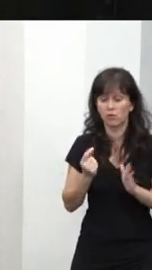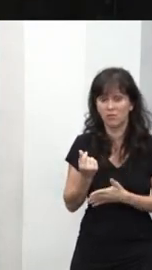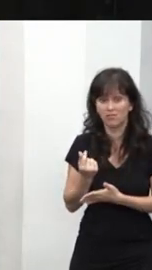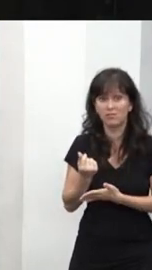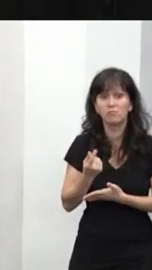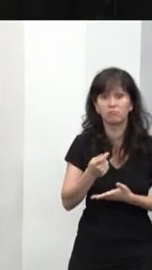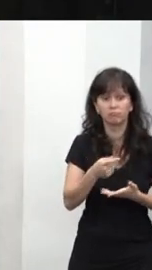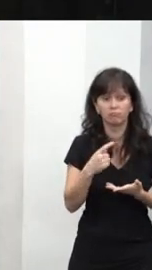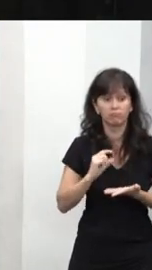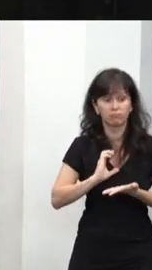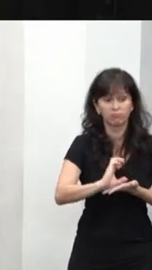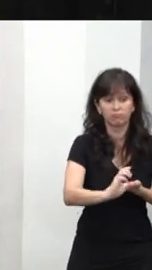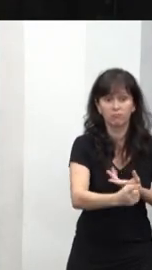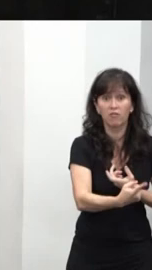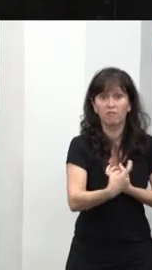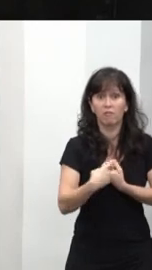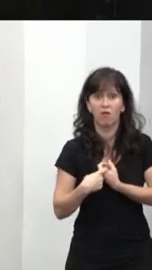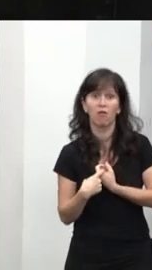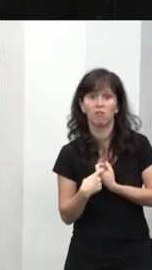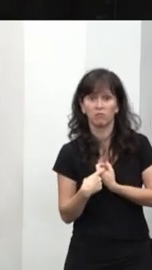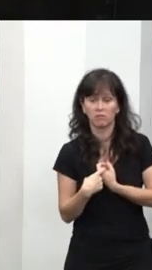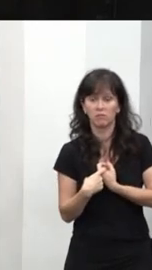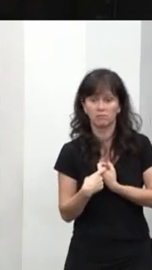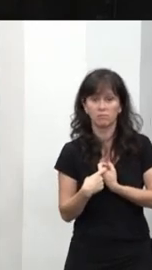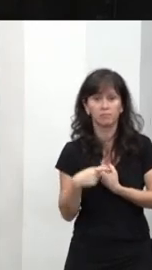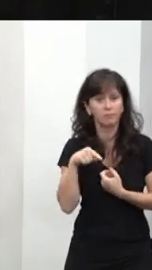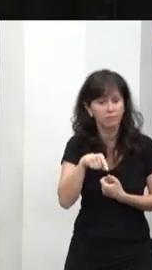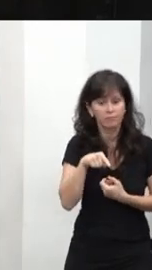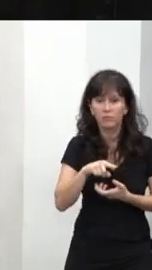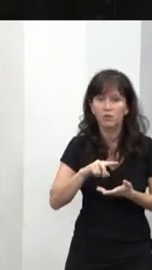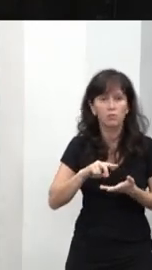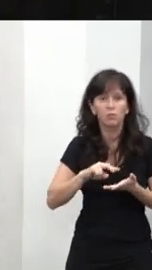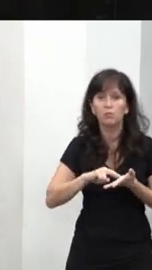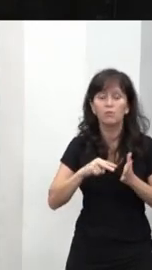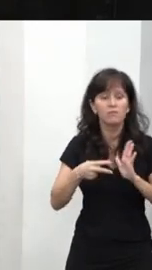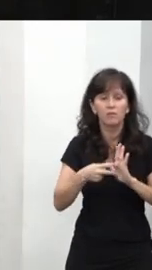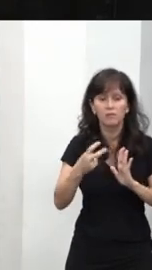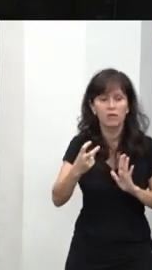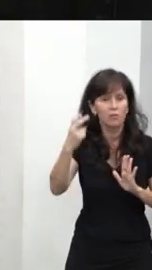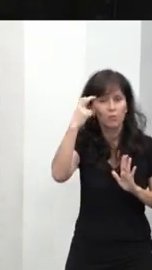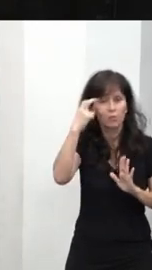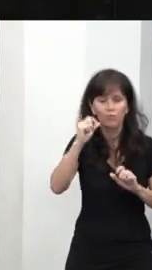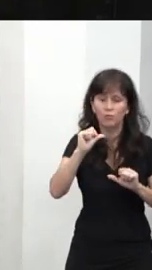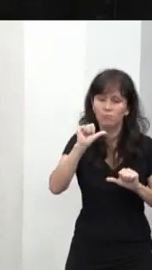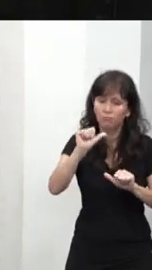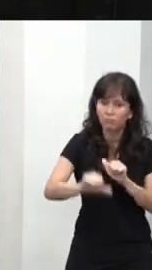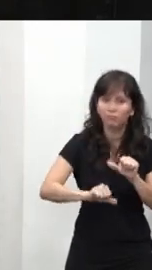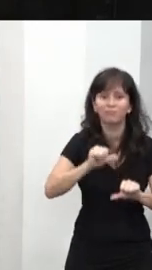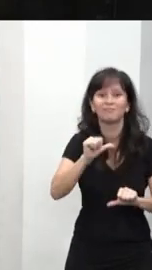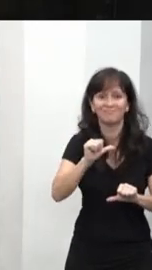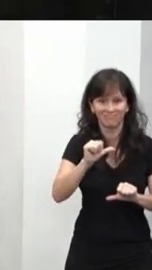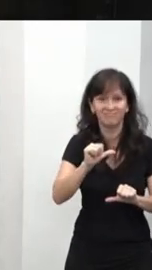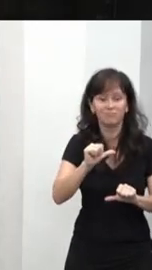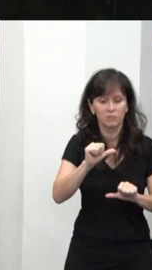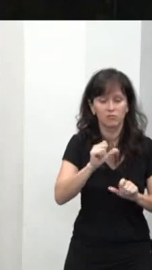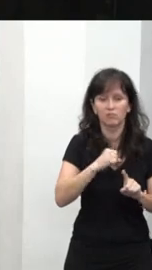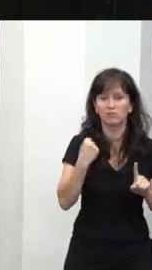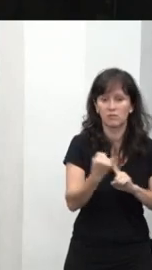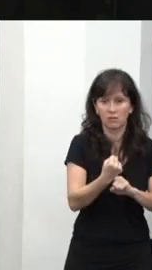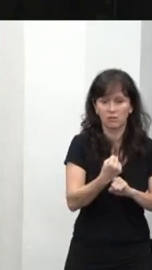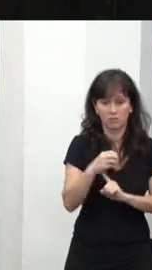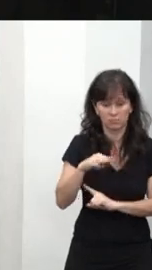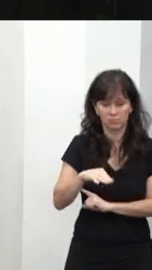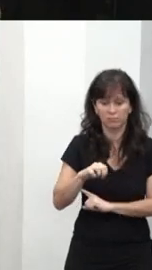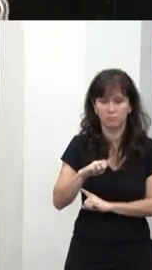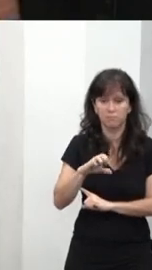ser devolvido né e a cultura transforma Então vamos nos esforçar e o mim que através da nossa diretoria através de todo o sistema